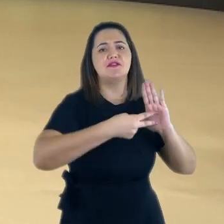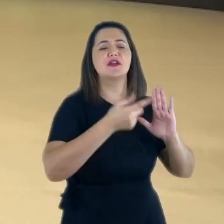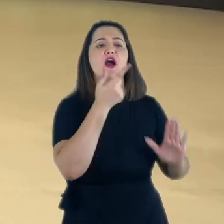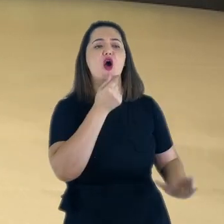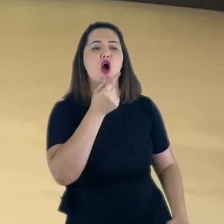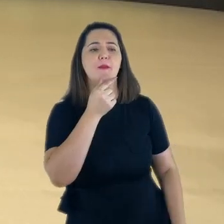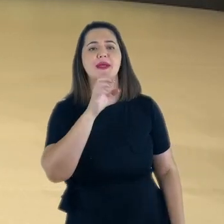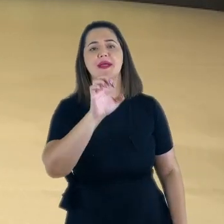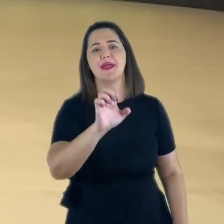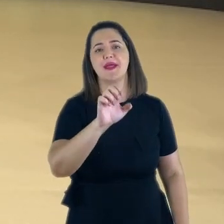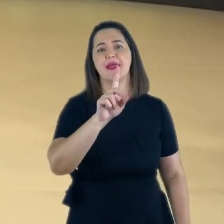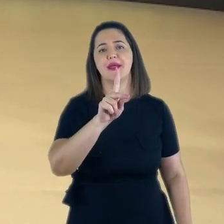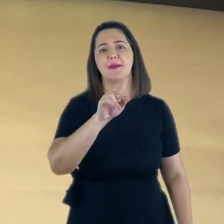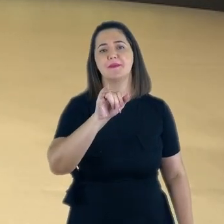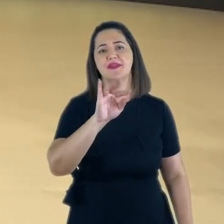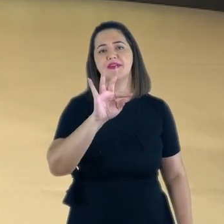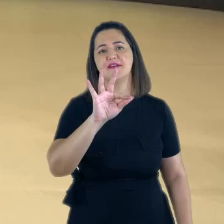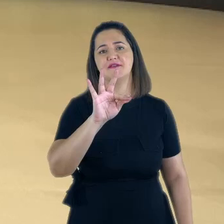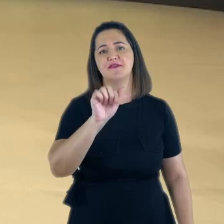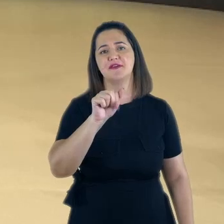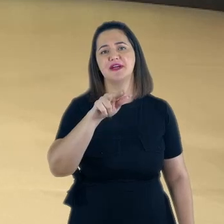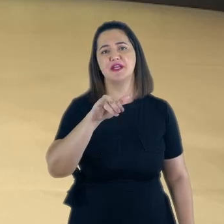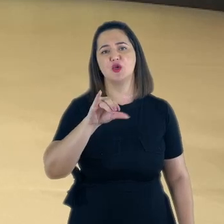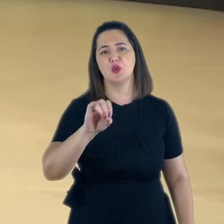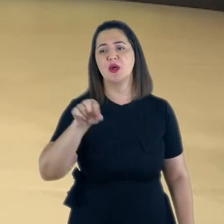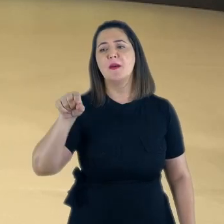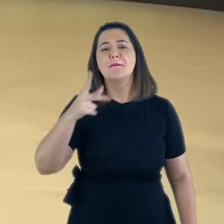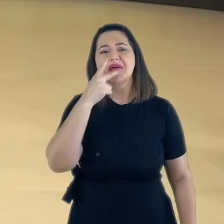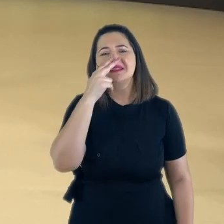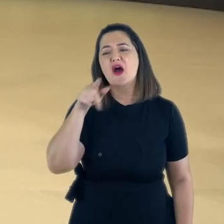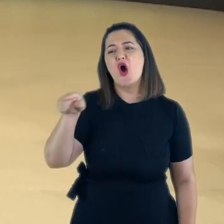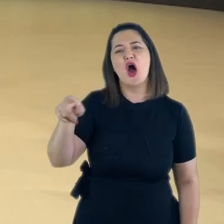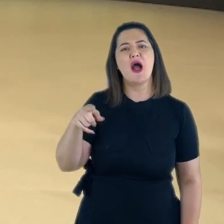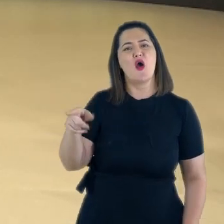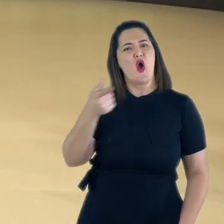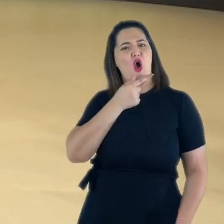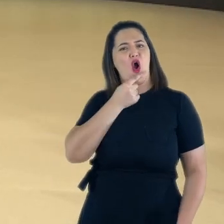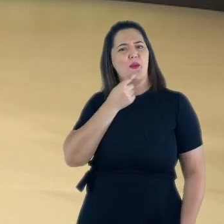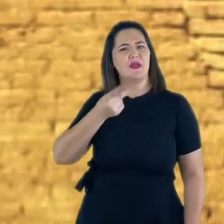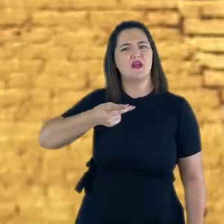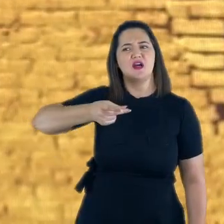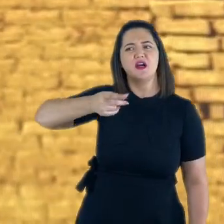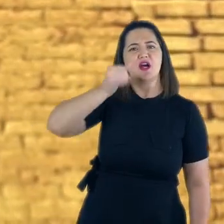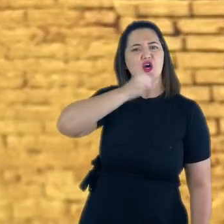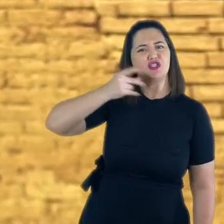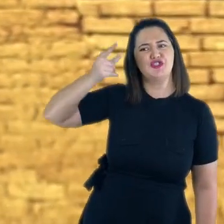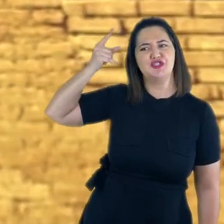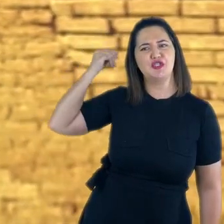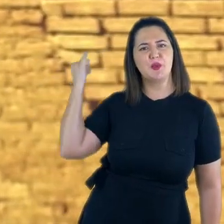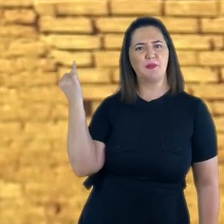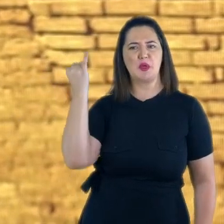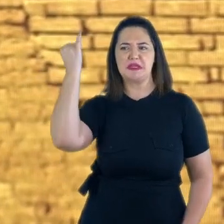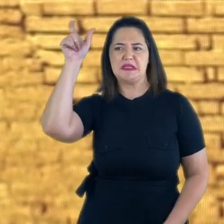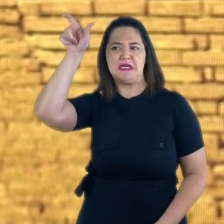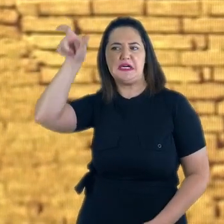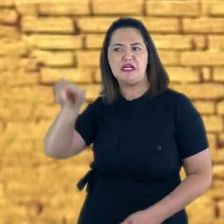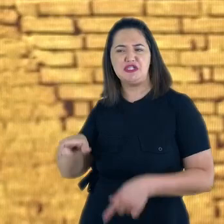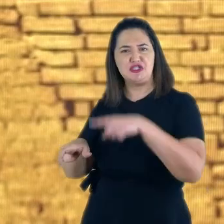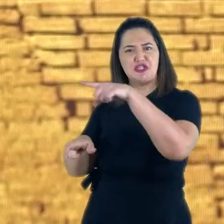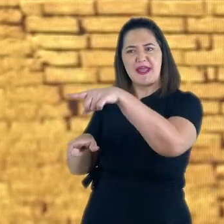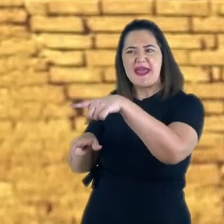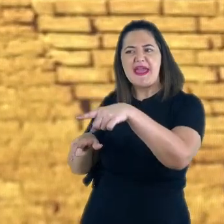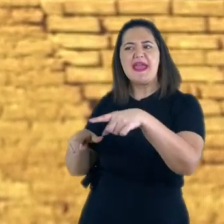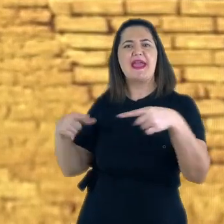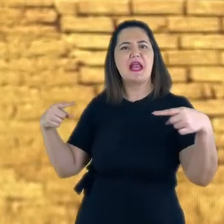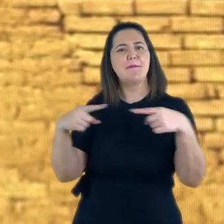não reconhecia, o princípio dia-ano aplicado às profecias de Daniel. Só que eles se esquecem que o próprio